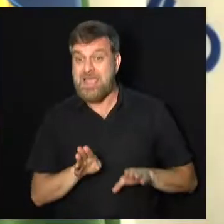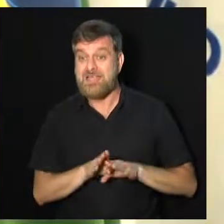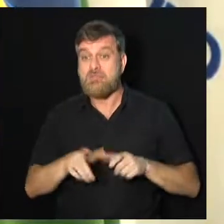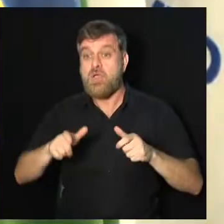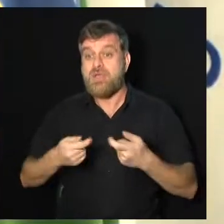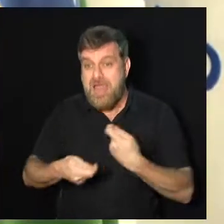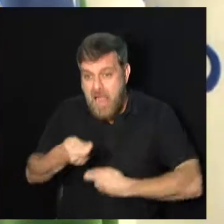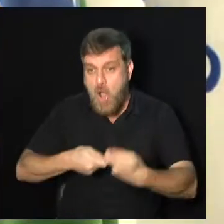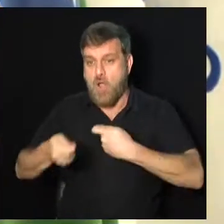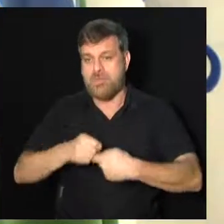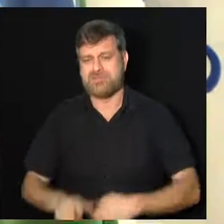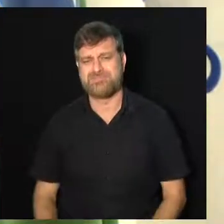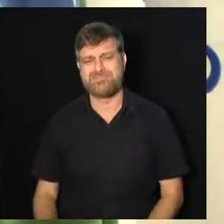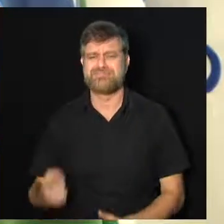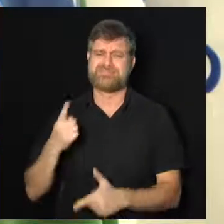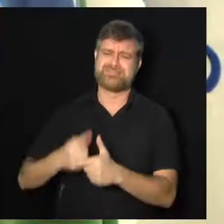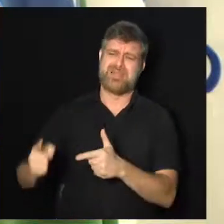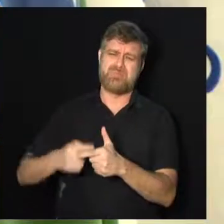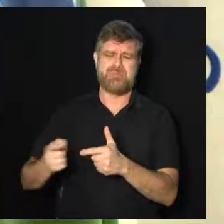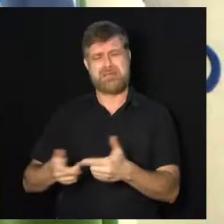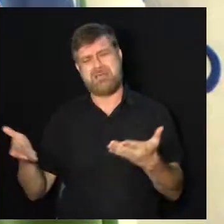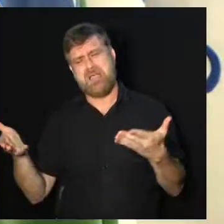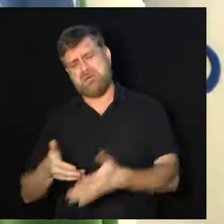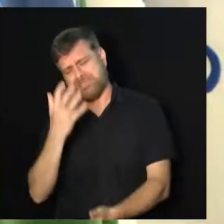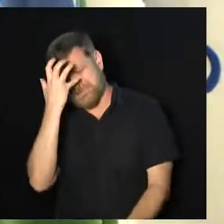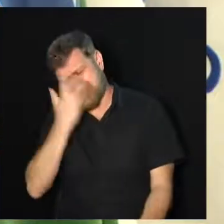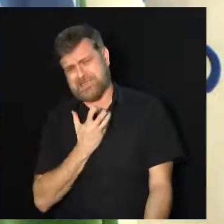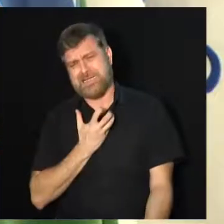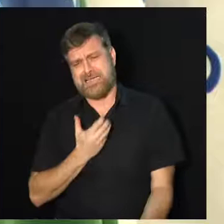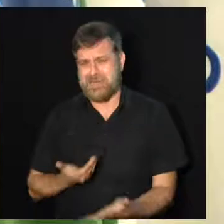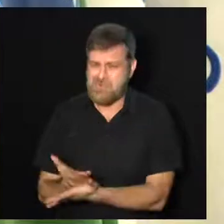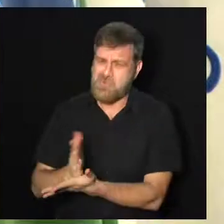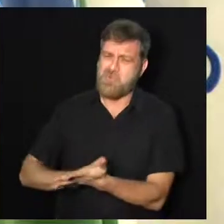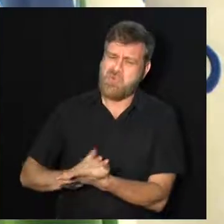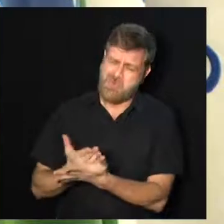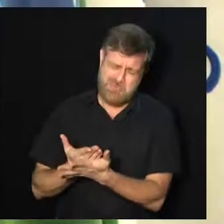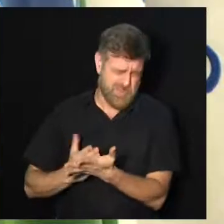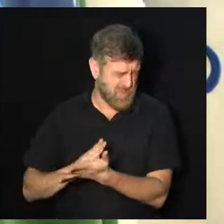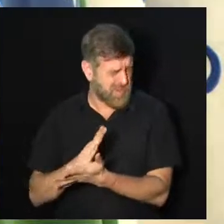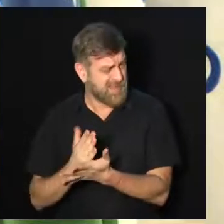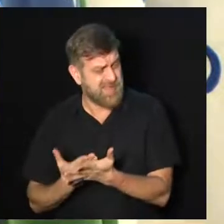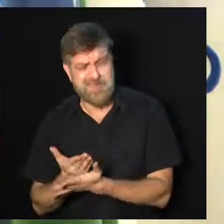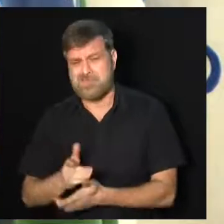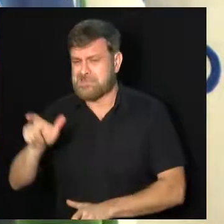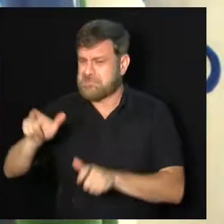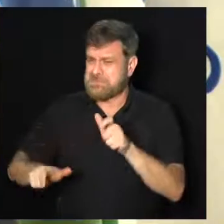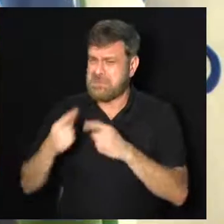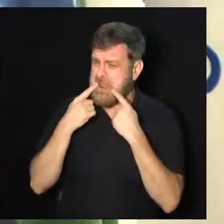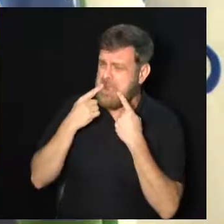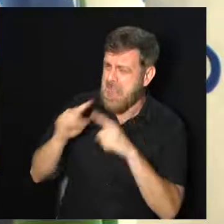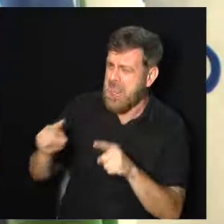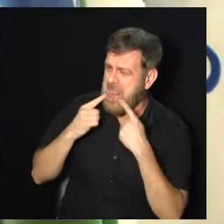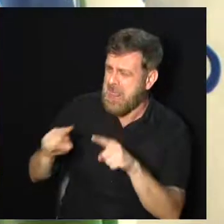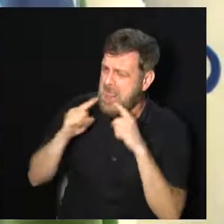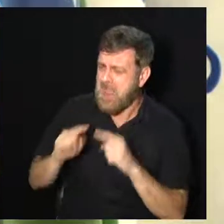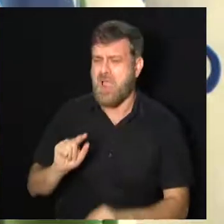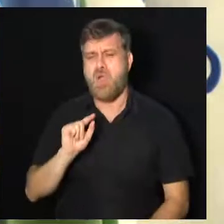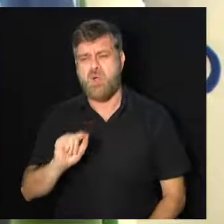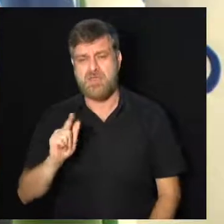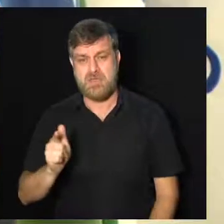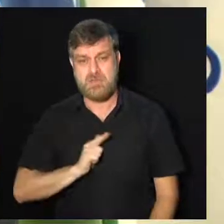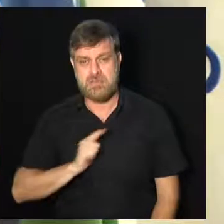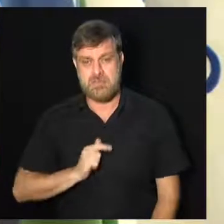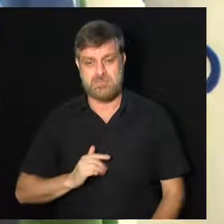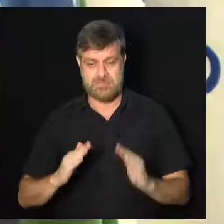comerciais. Hoje é um problema sério e que tem incomodado muito as pessoas, que é o fato de, às